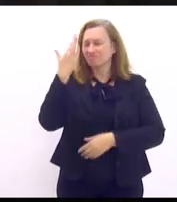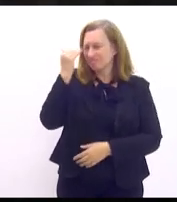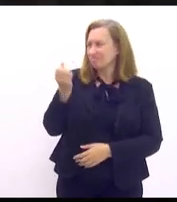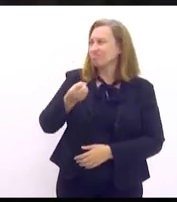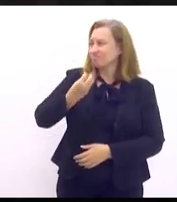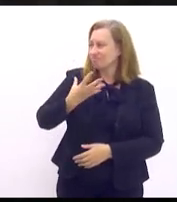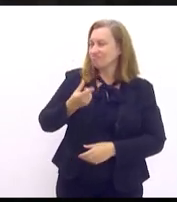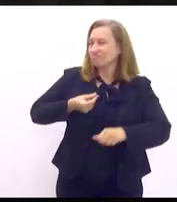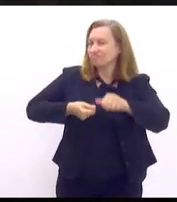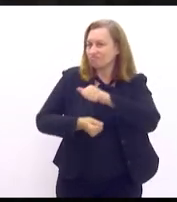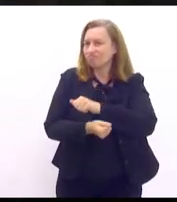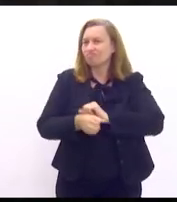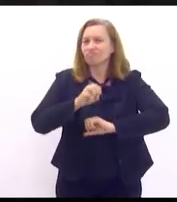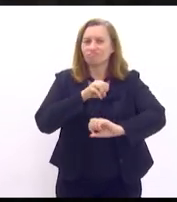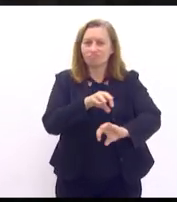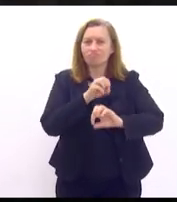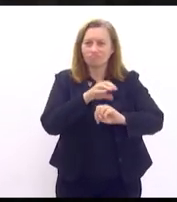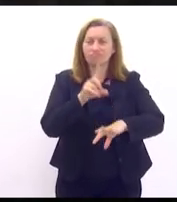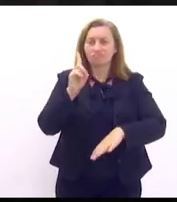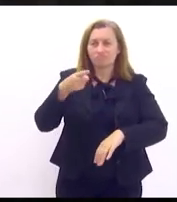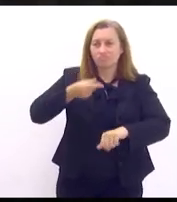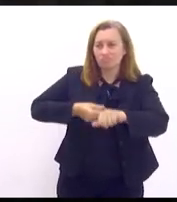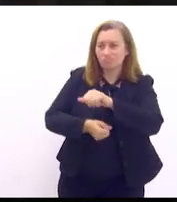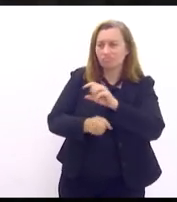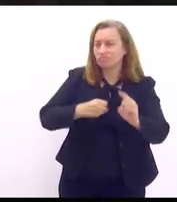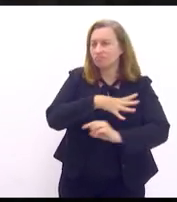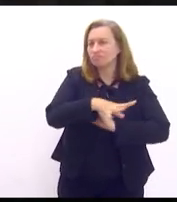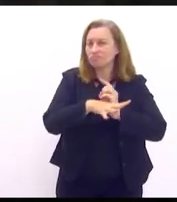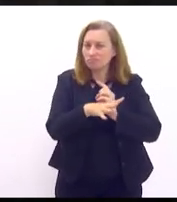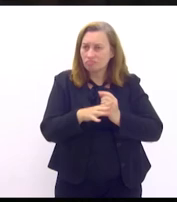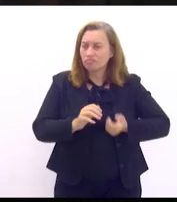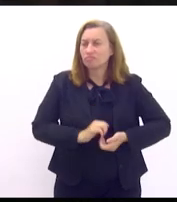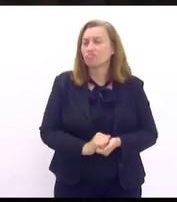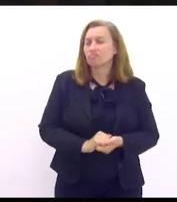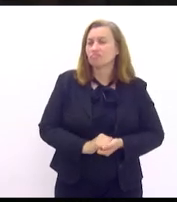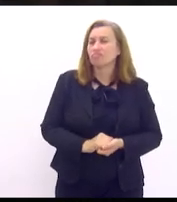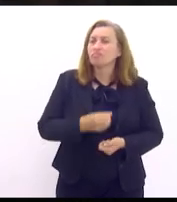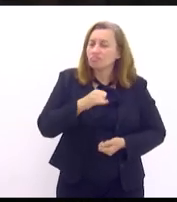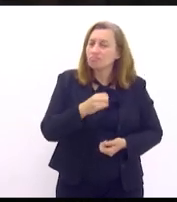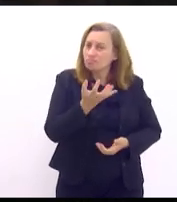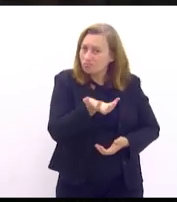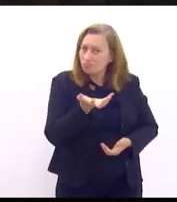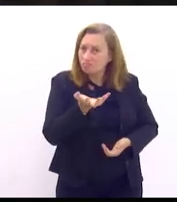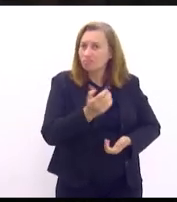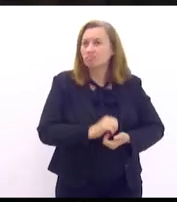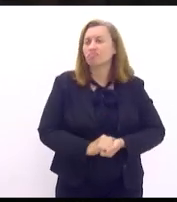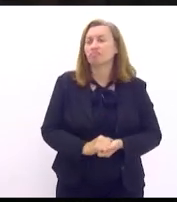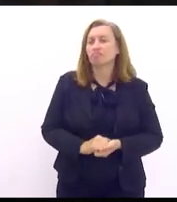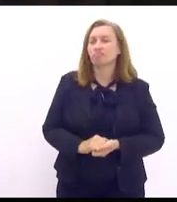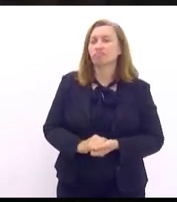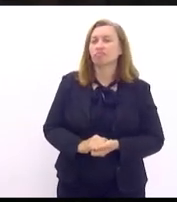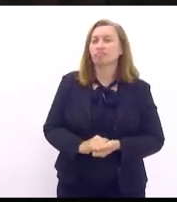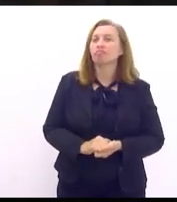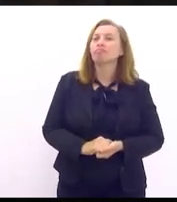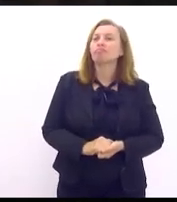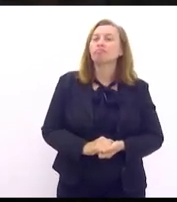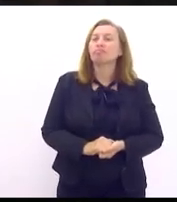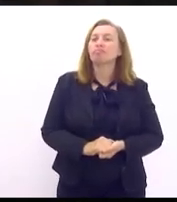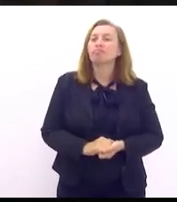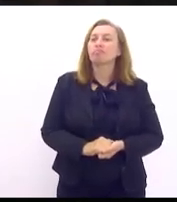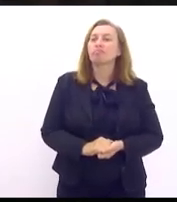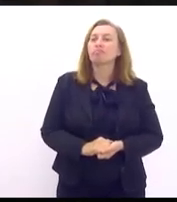que investimento em educação é investimento social. Logo, se nós queremos aumentar